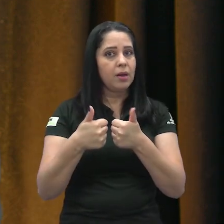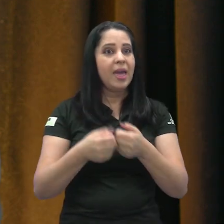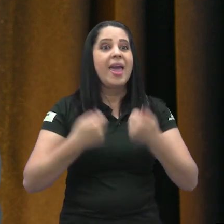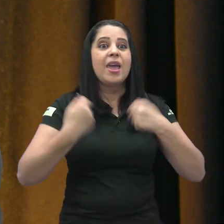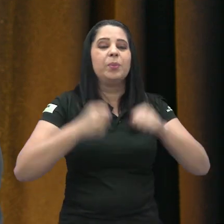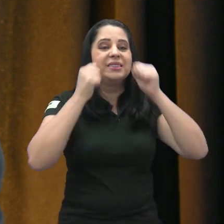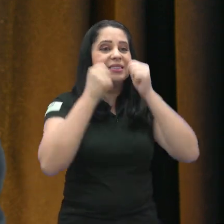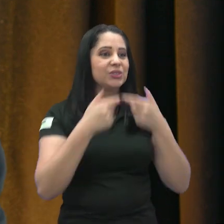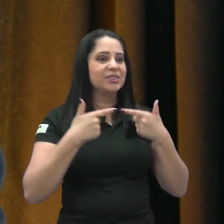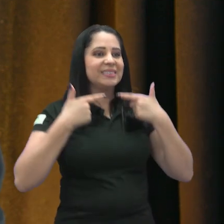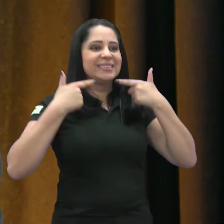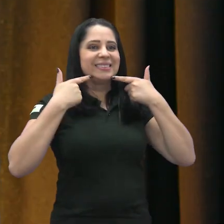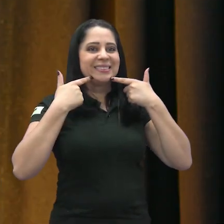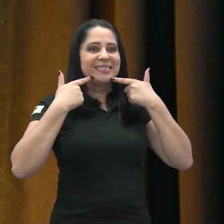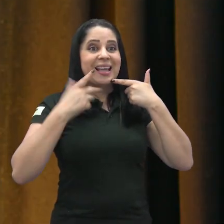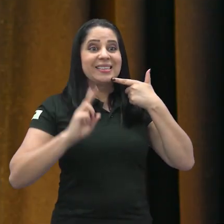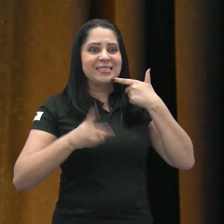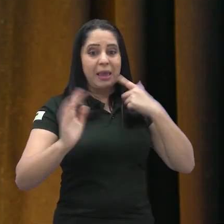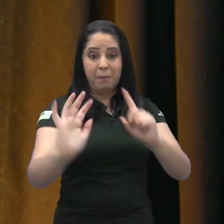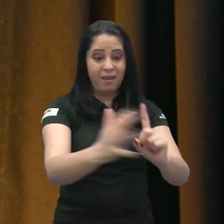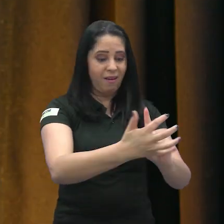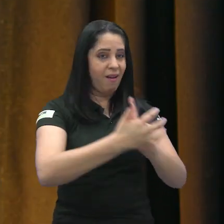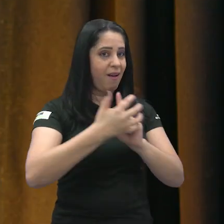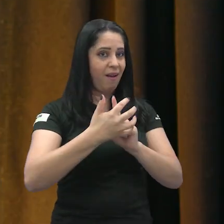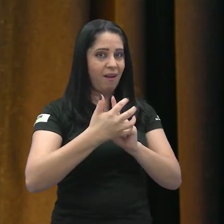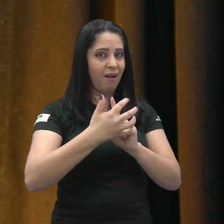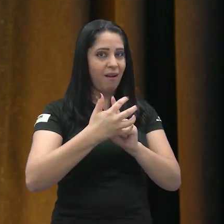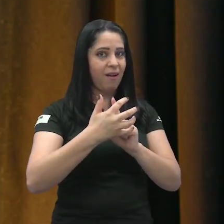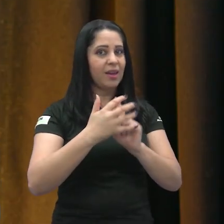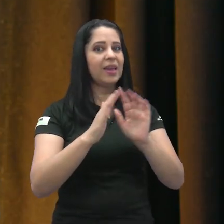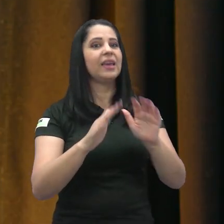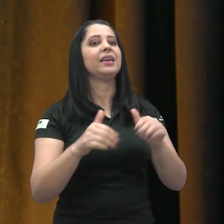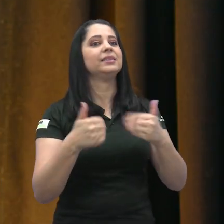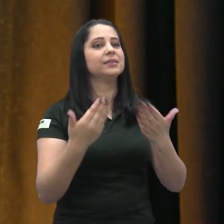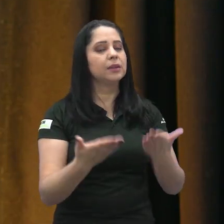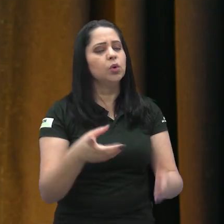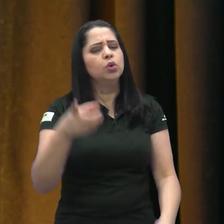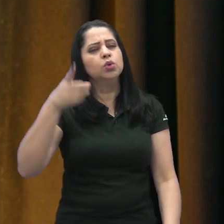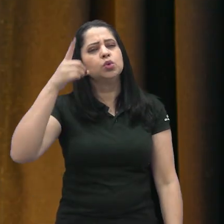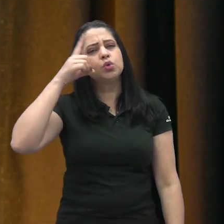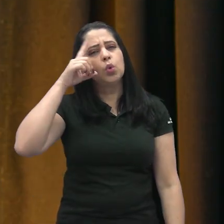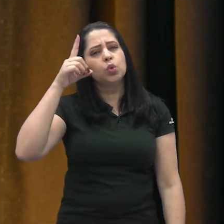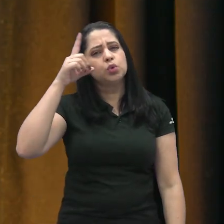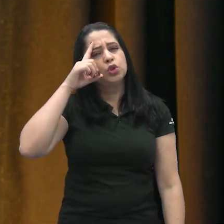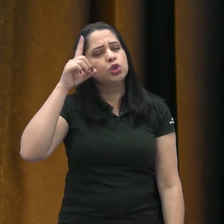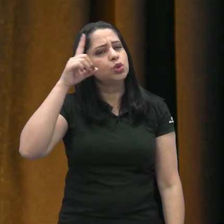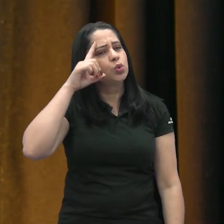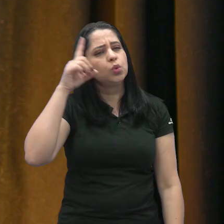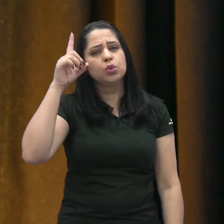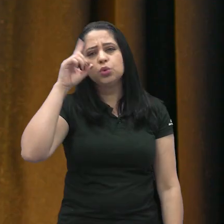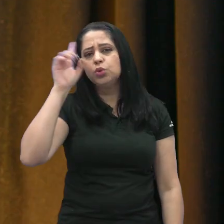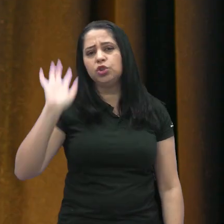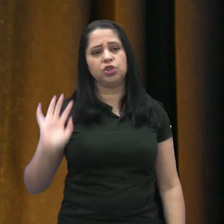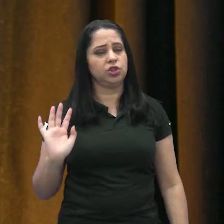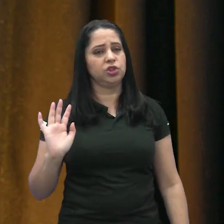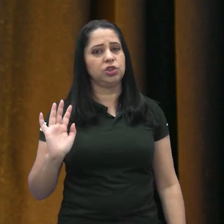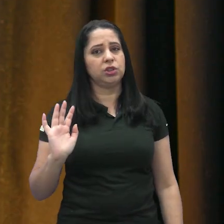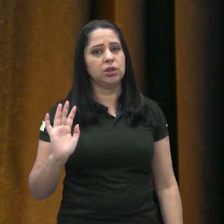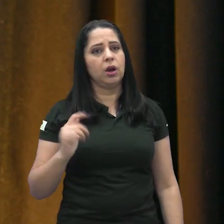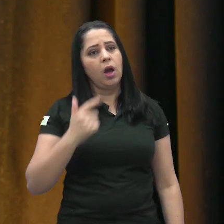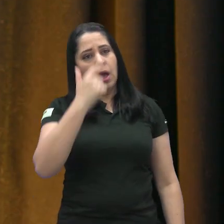eu preciso estar com um sorriso no rosto para acolher as pessoas. Então, isso vai diariamente